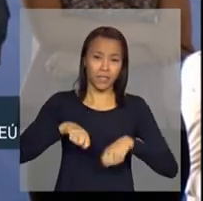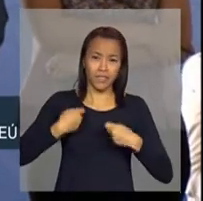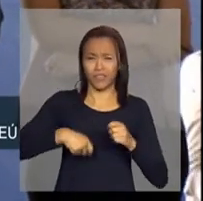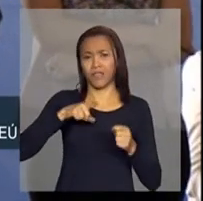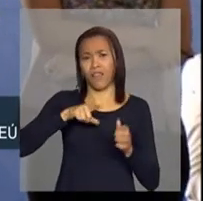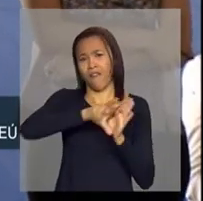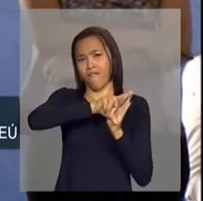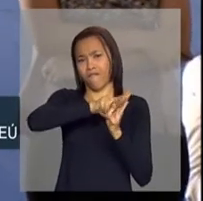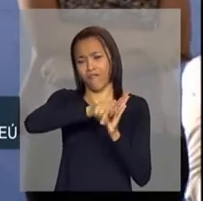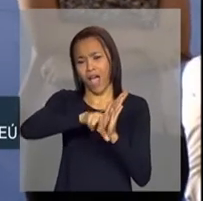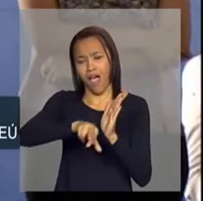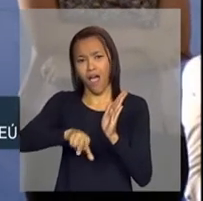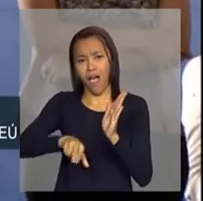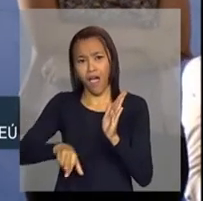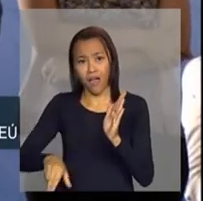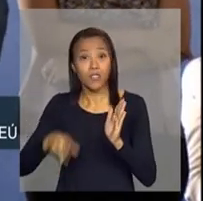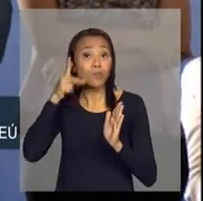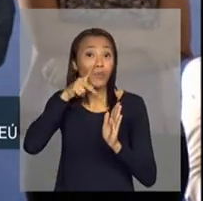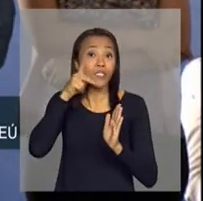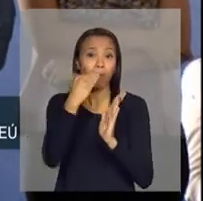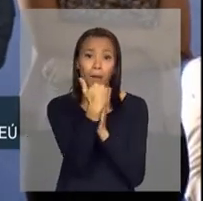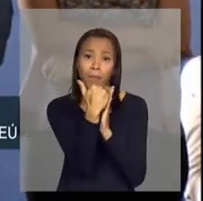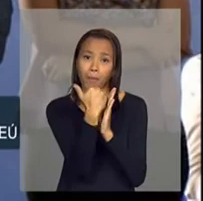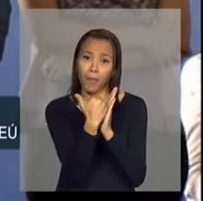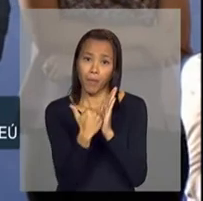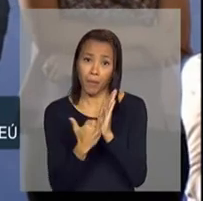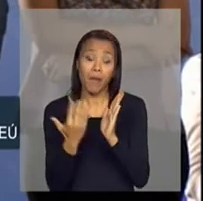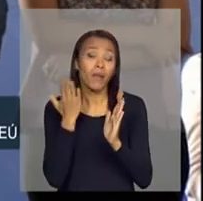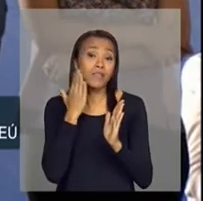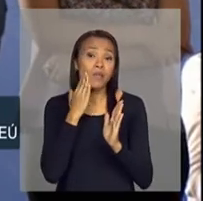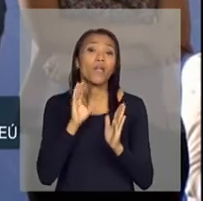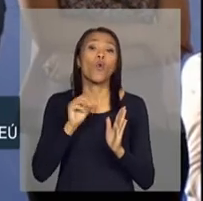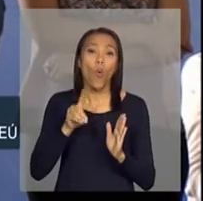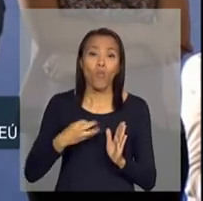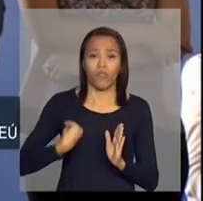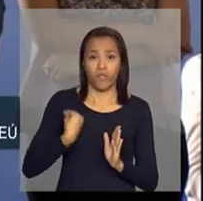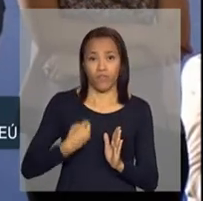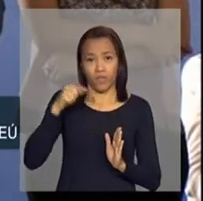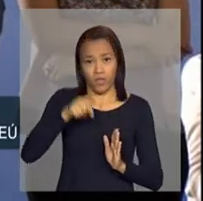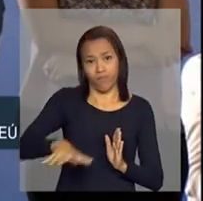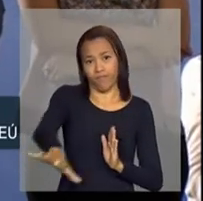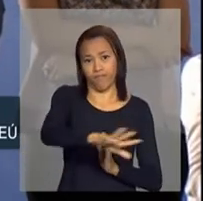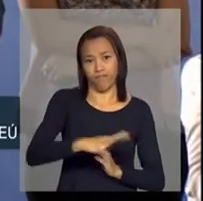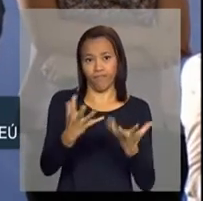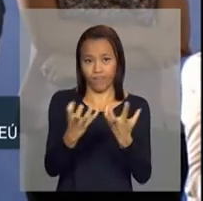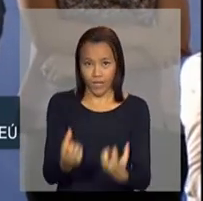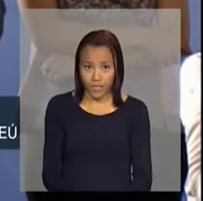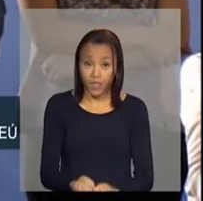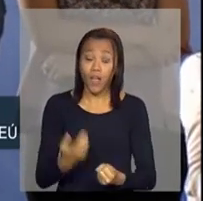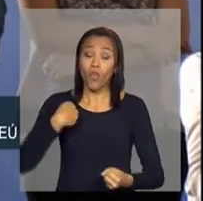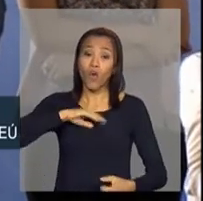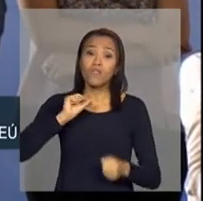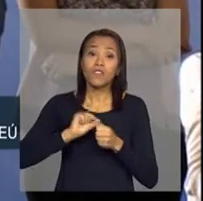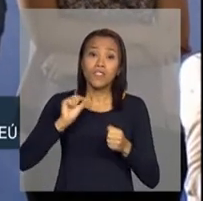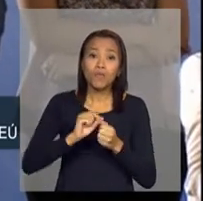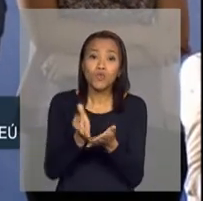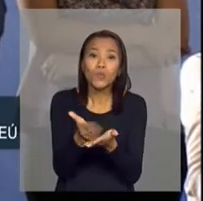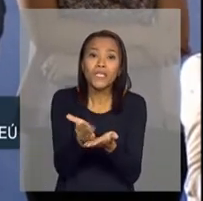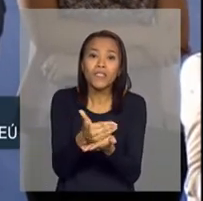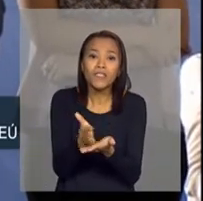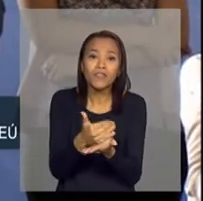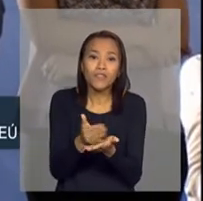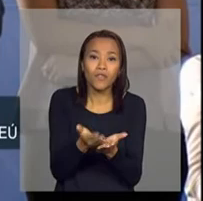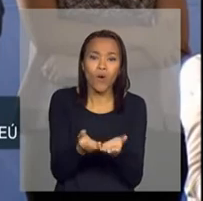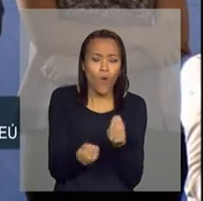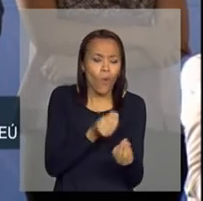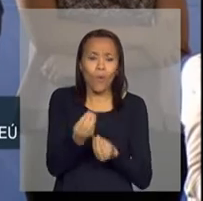de políticas para a convivência com esse fenômeno, com essa realidade da seca. E construímos uma cartilha chamada Diretrizes